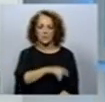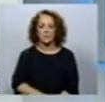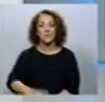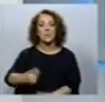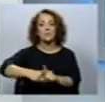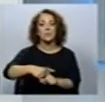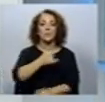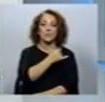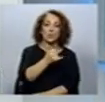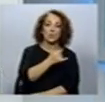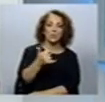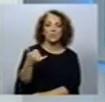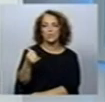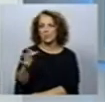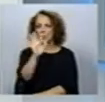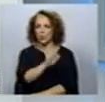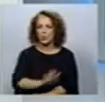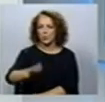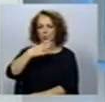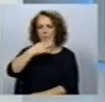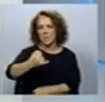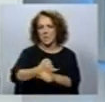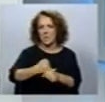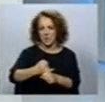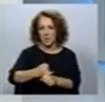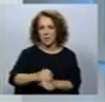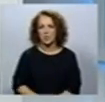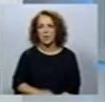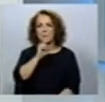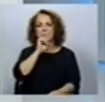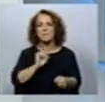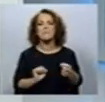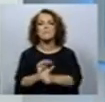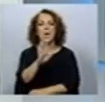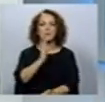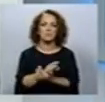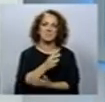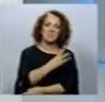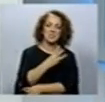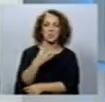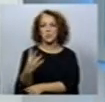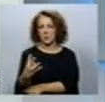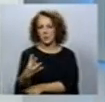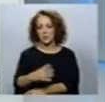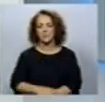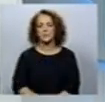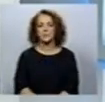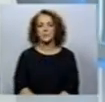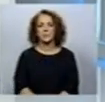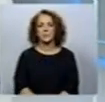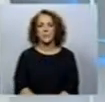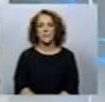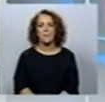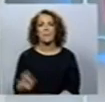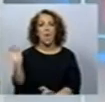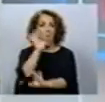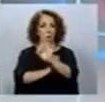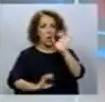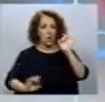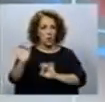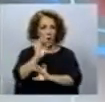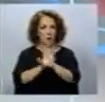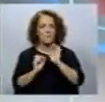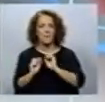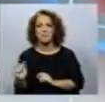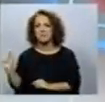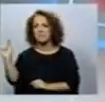22 e os 24 graus em todo o arquipélago e a agitação marítima de sudoeste com 3 a 4 metros. Para o continente europeu,